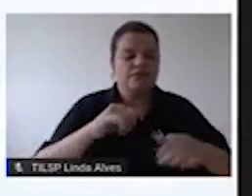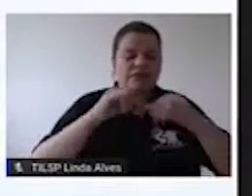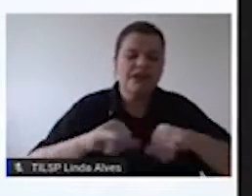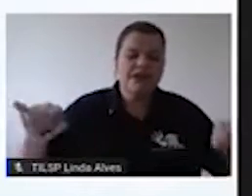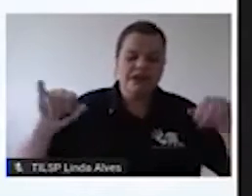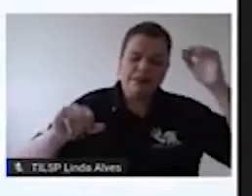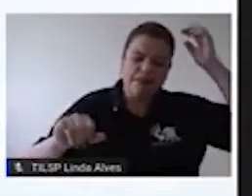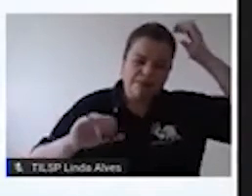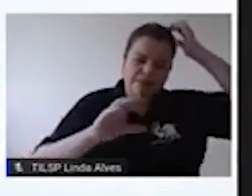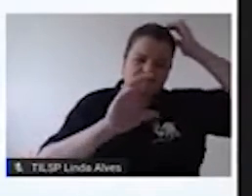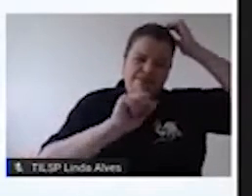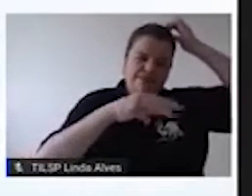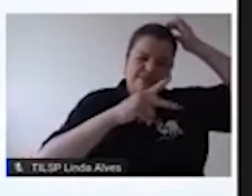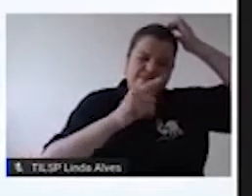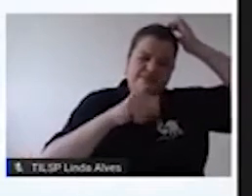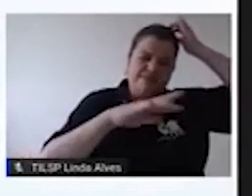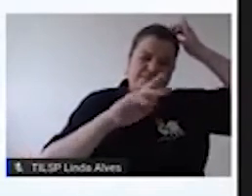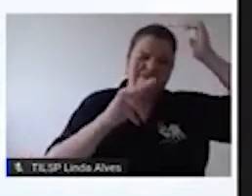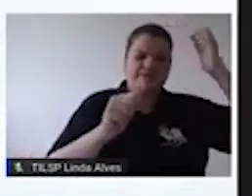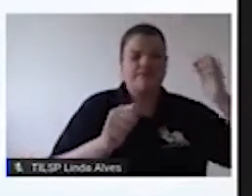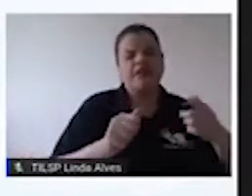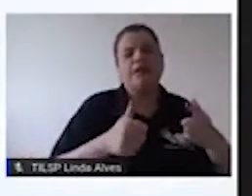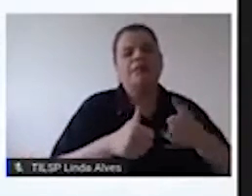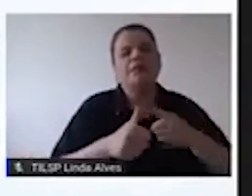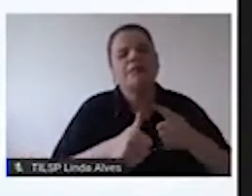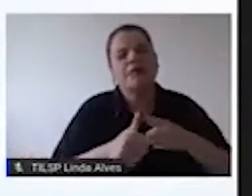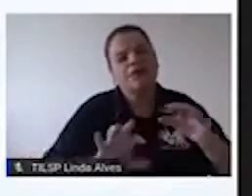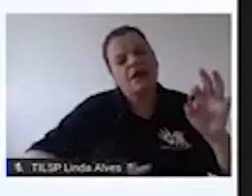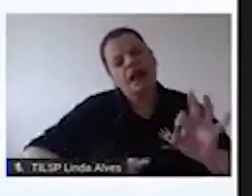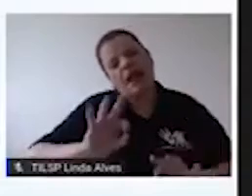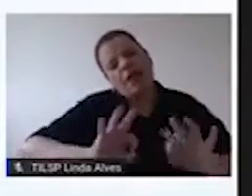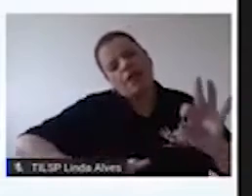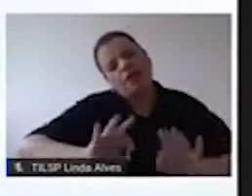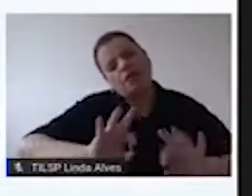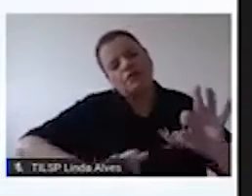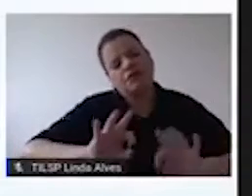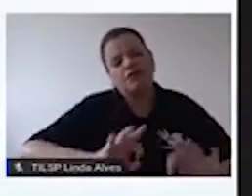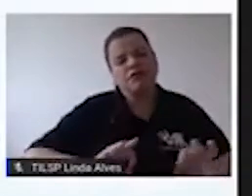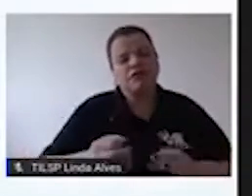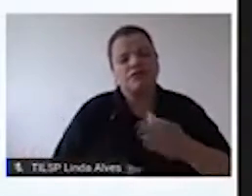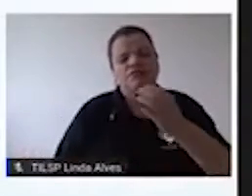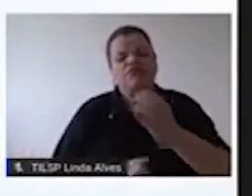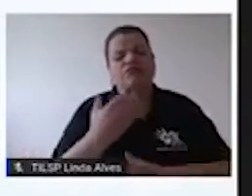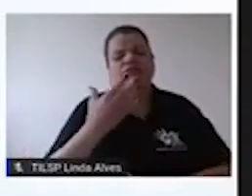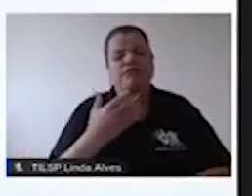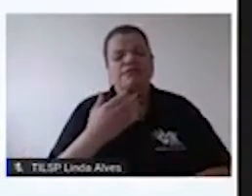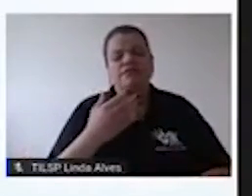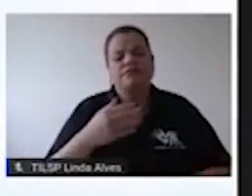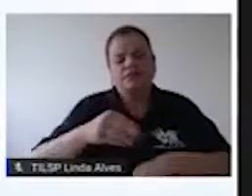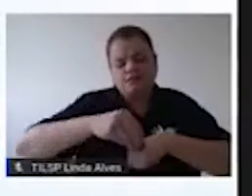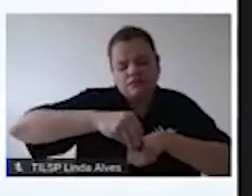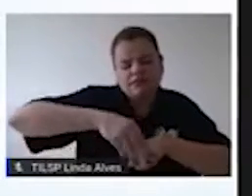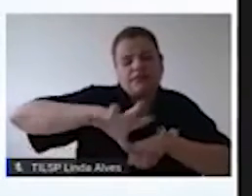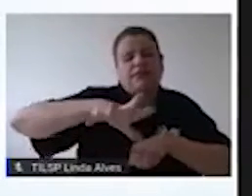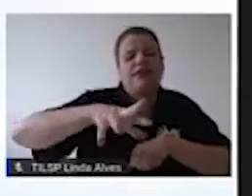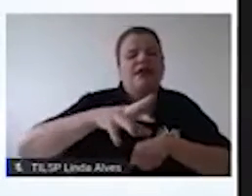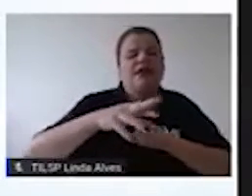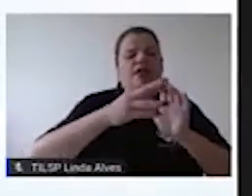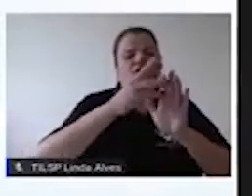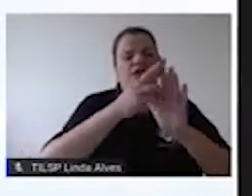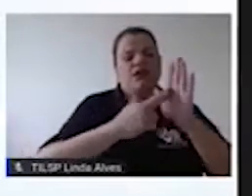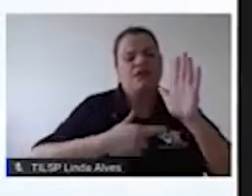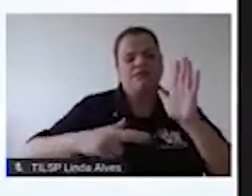campanha, primeiro, para a elaboração e concepção de uma recomendação e de uma